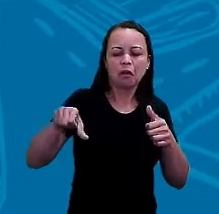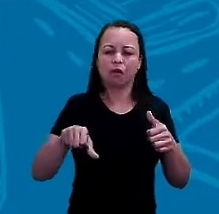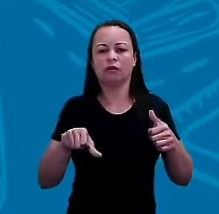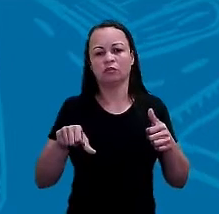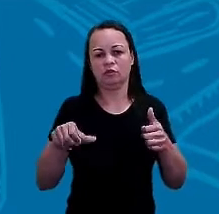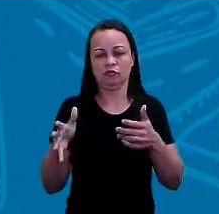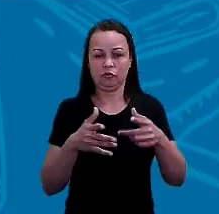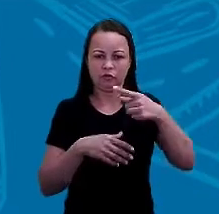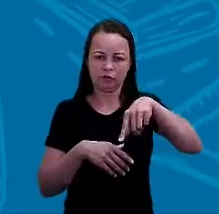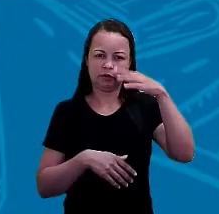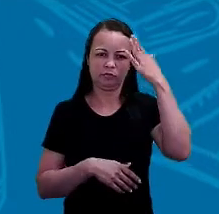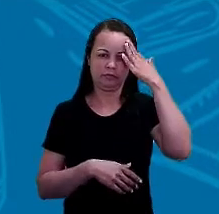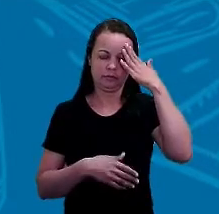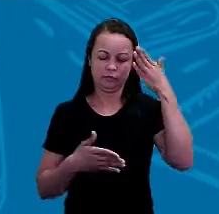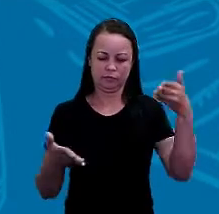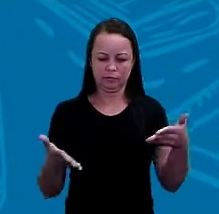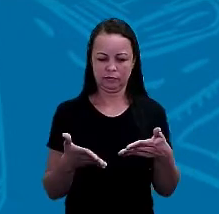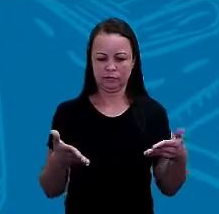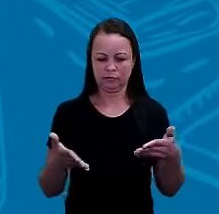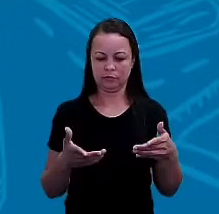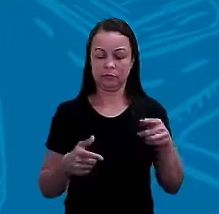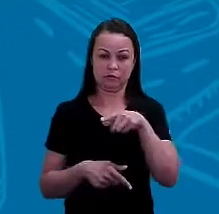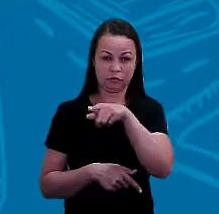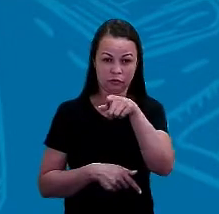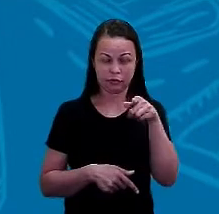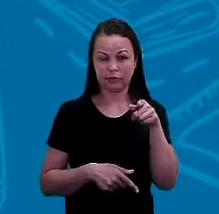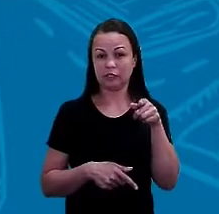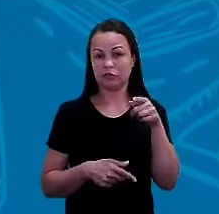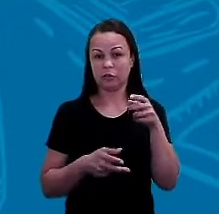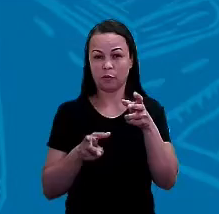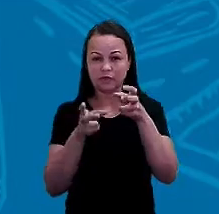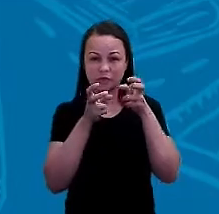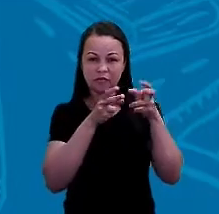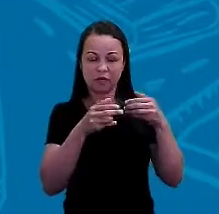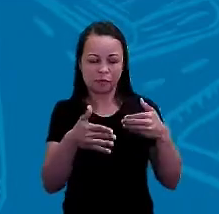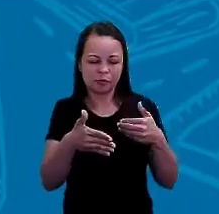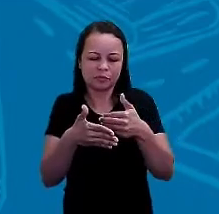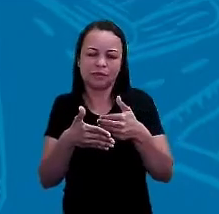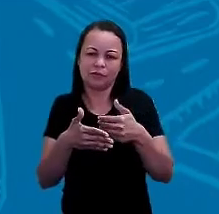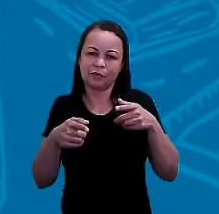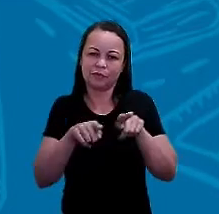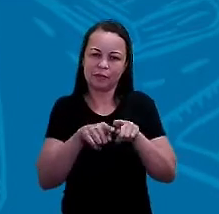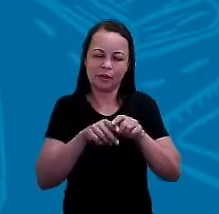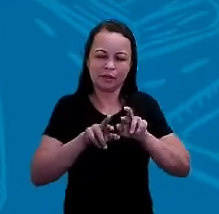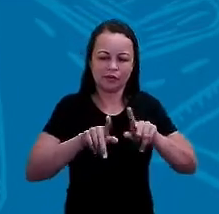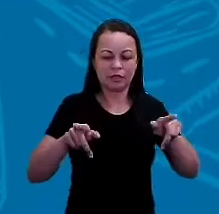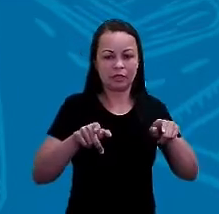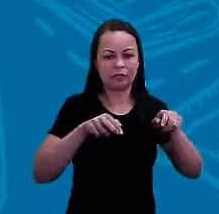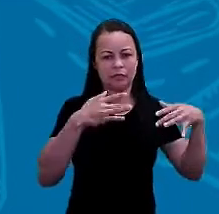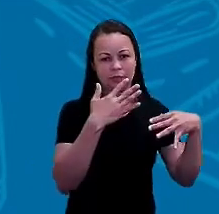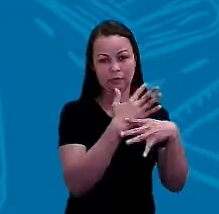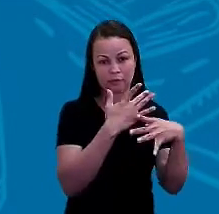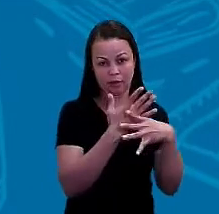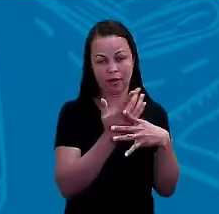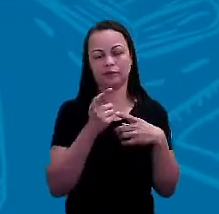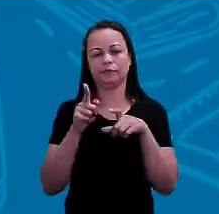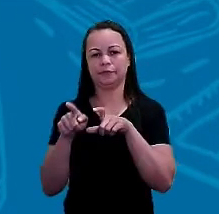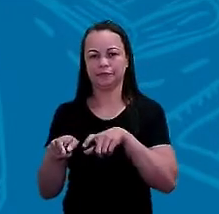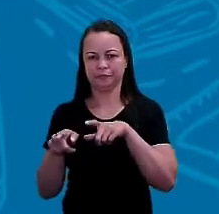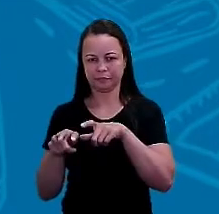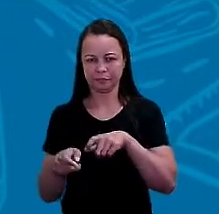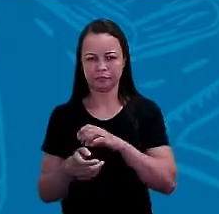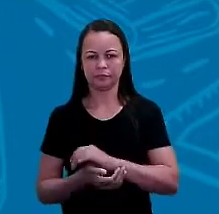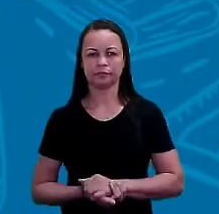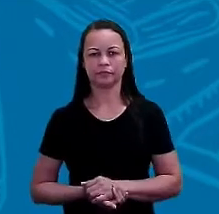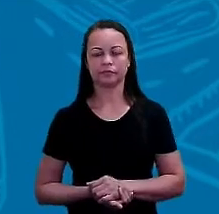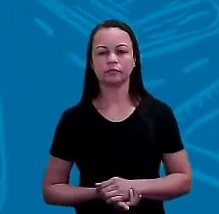vão compreender agora as aproximações e diferenças em torno da nossa zona rural para a nossa cidade. Como